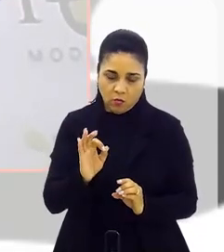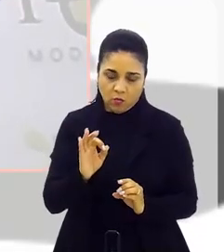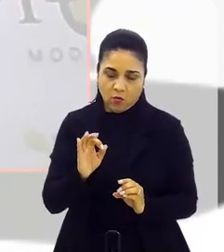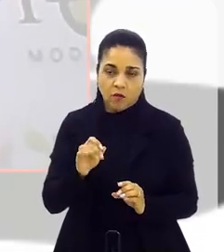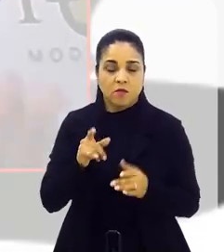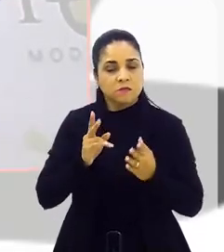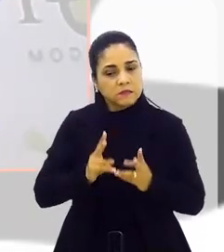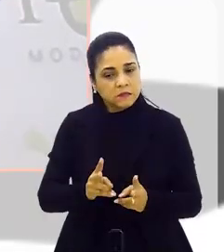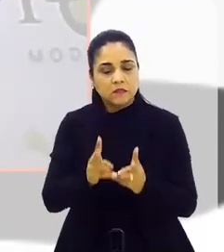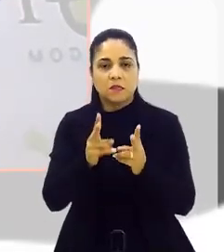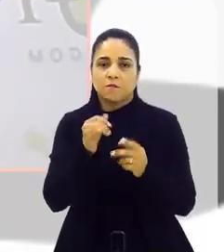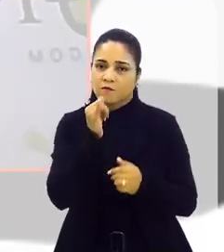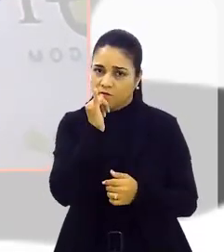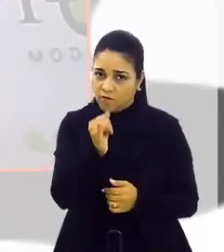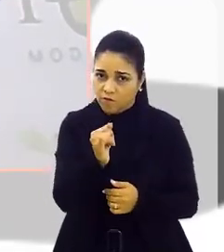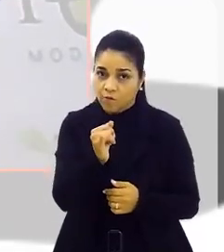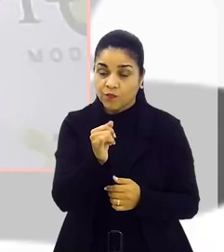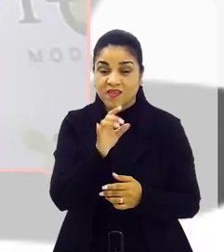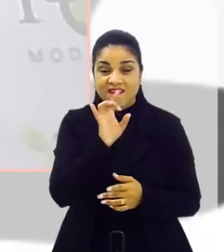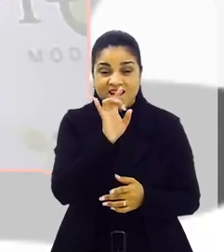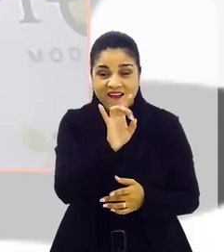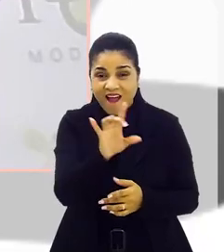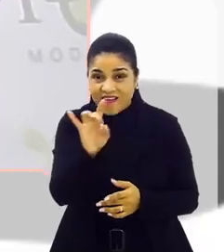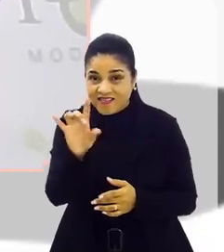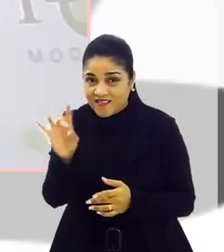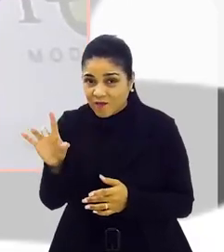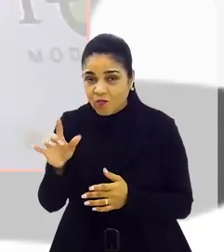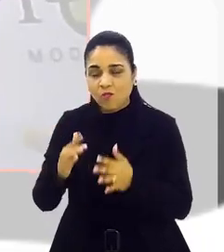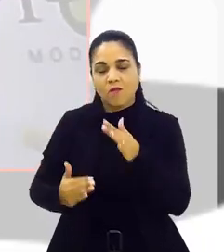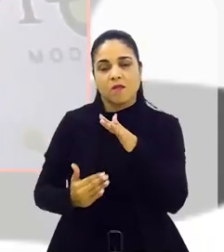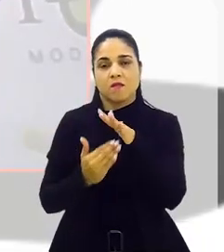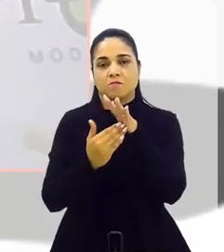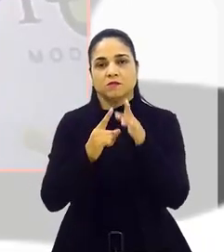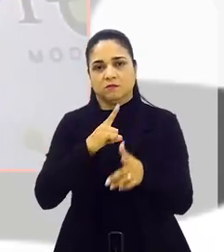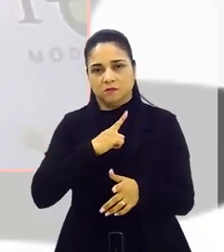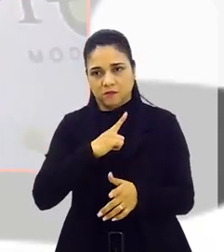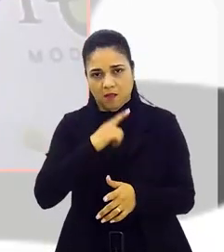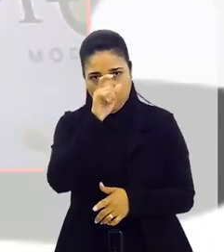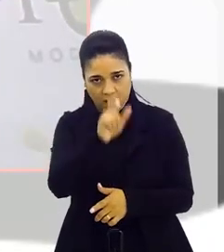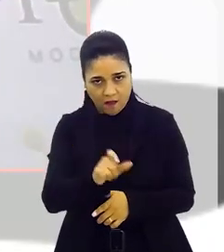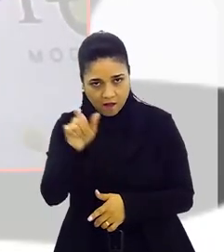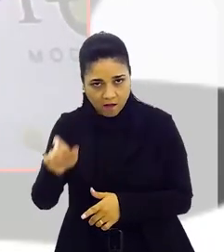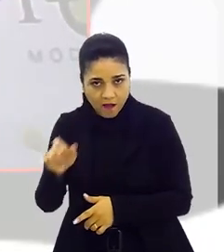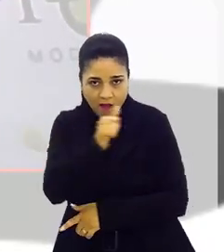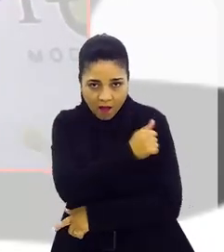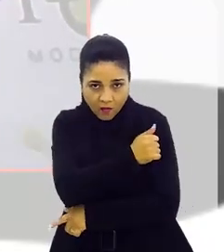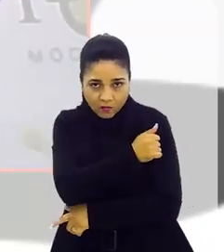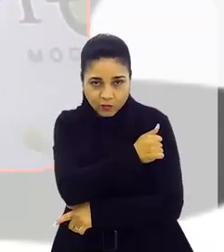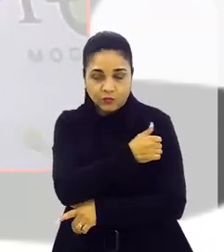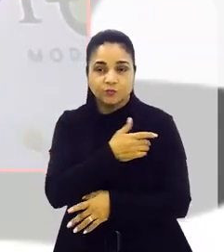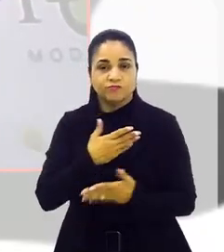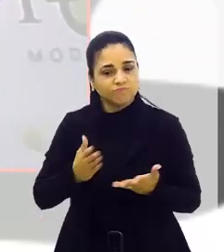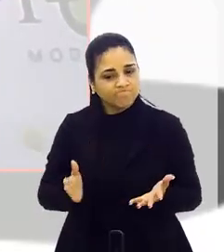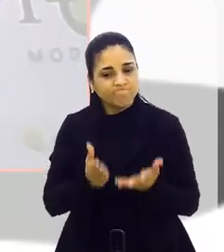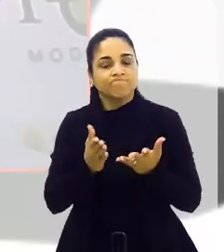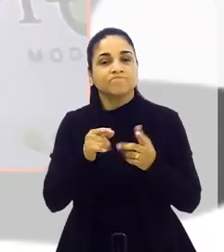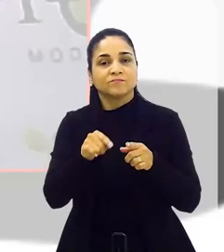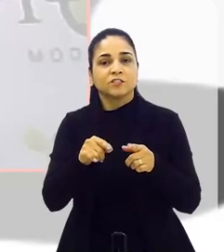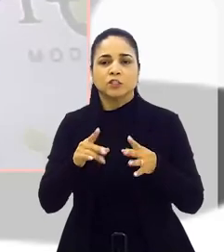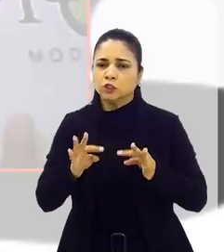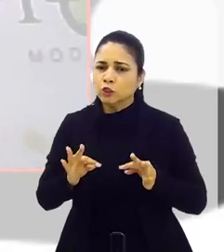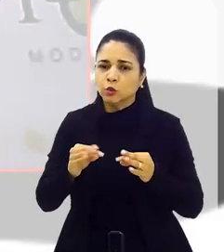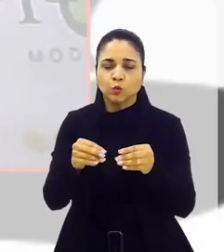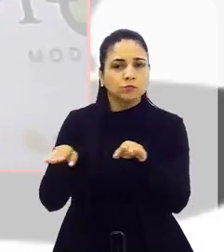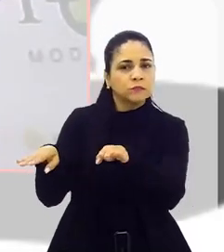melhores, tá? É o que eu sempre falei lá no começo. Cada um tem o seu limite. Então, a gente vai até o limite de cada um